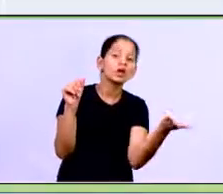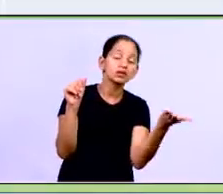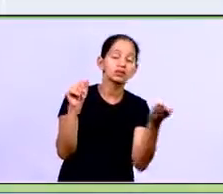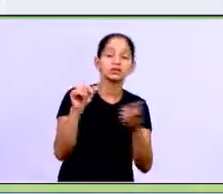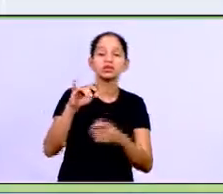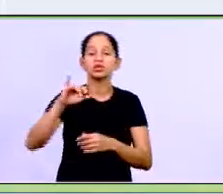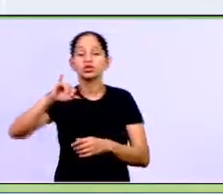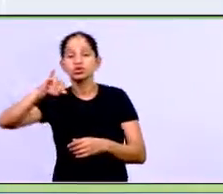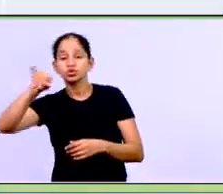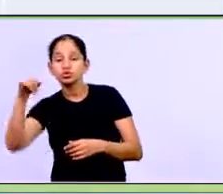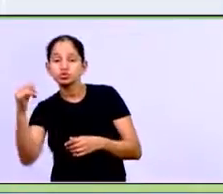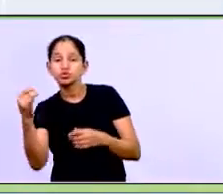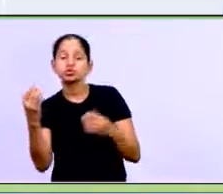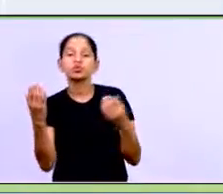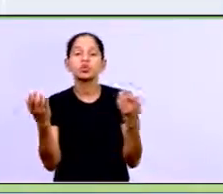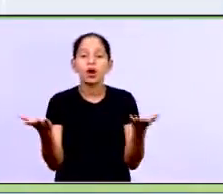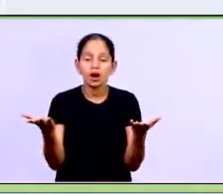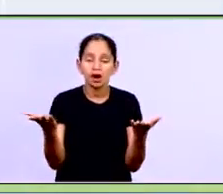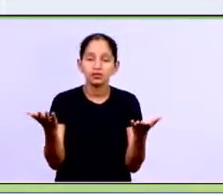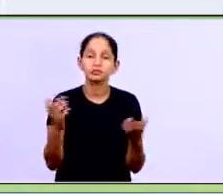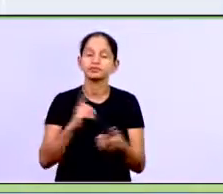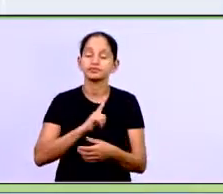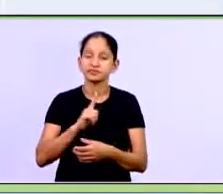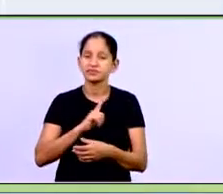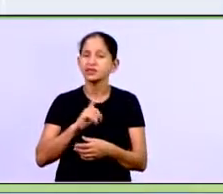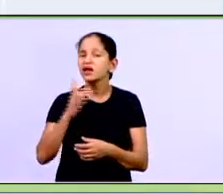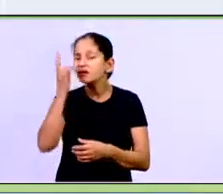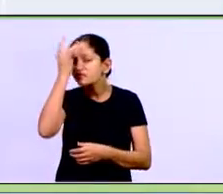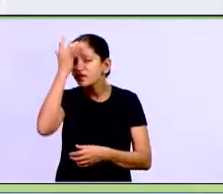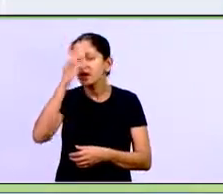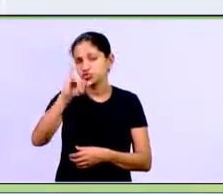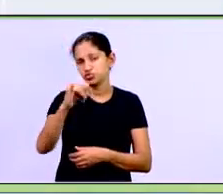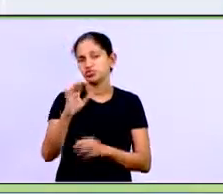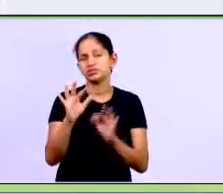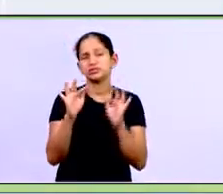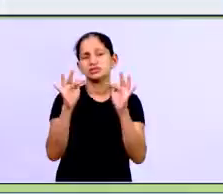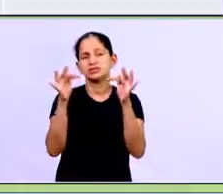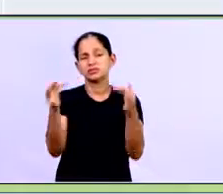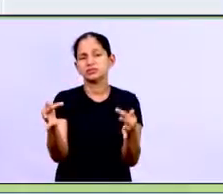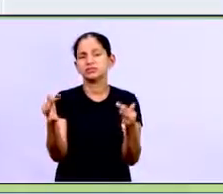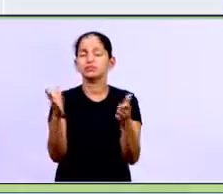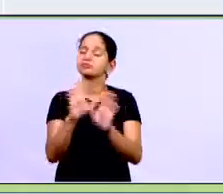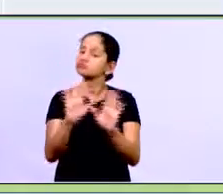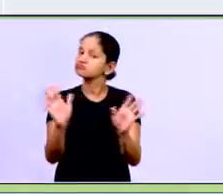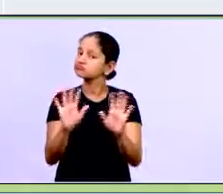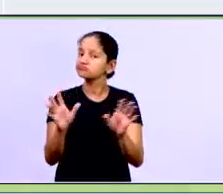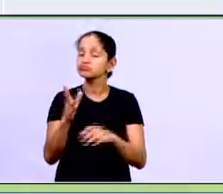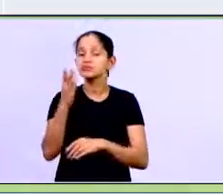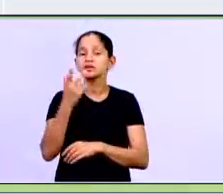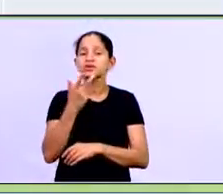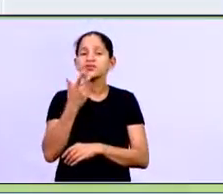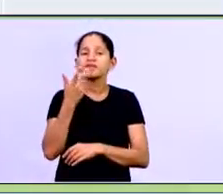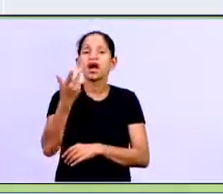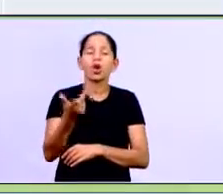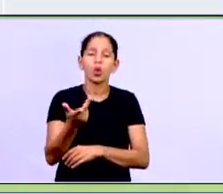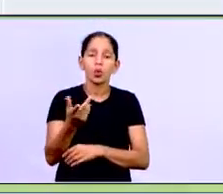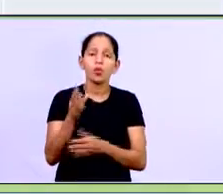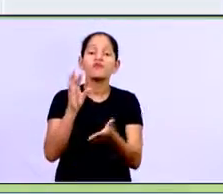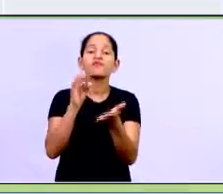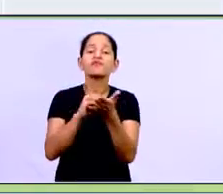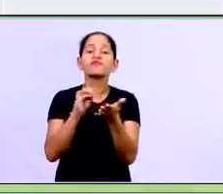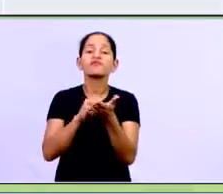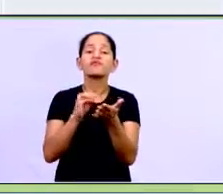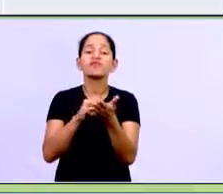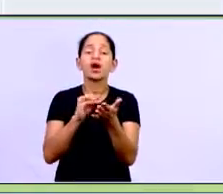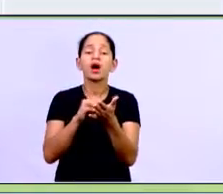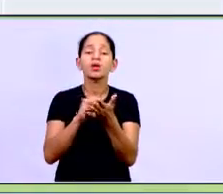juros. A amortização eu tenho. Juros é fácil, é só calcular em cima do que eu devo. Eu estou devendo,